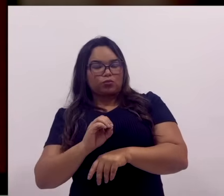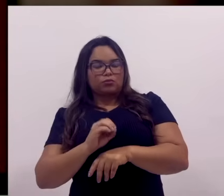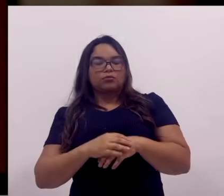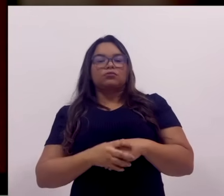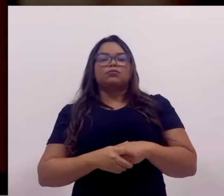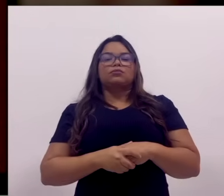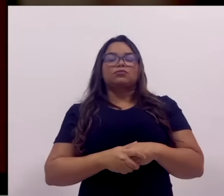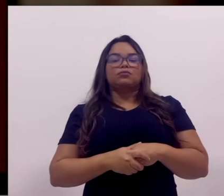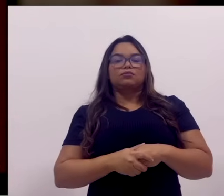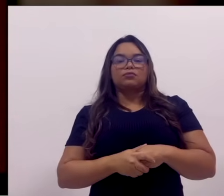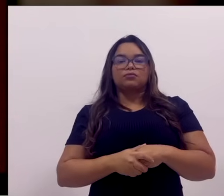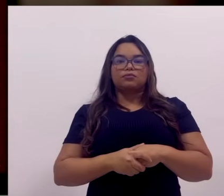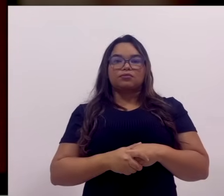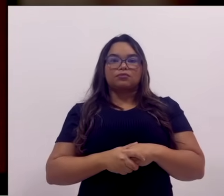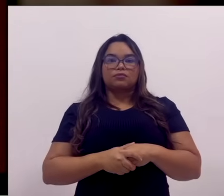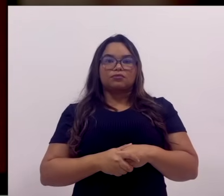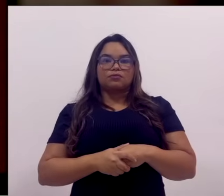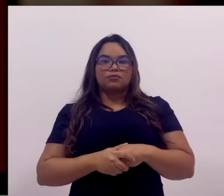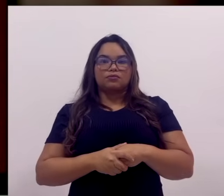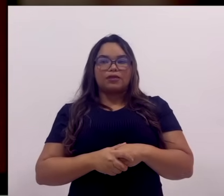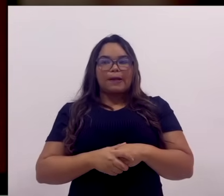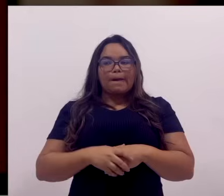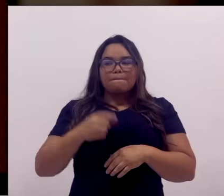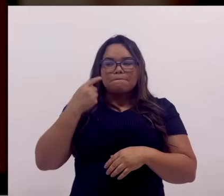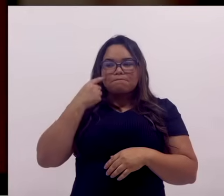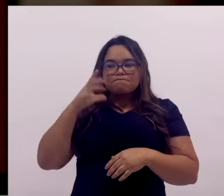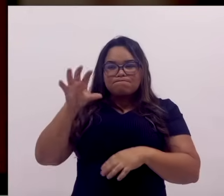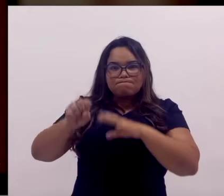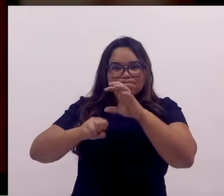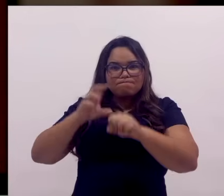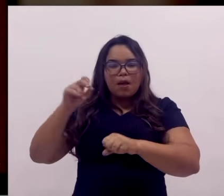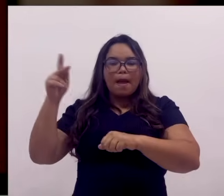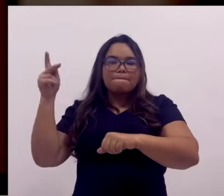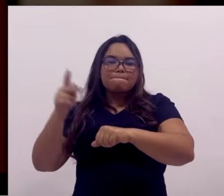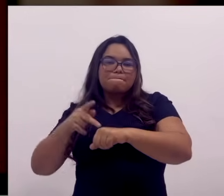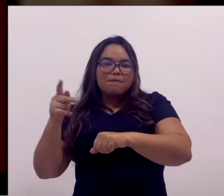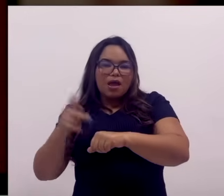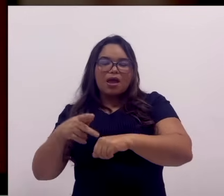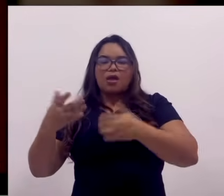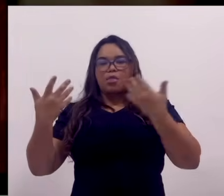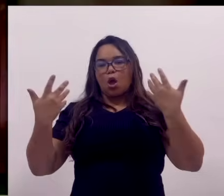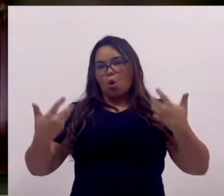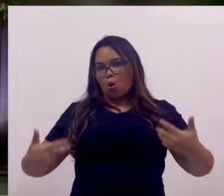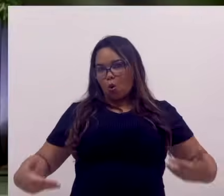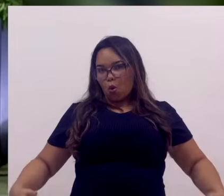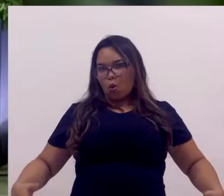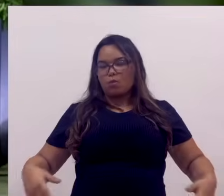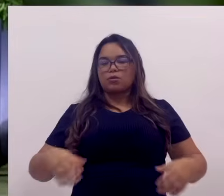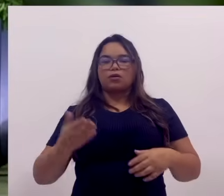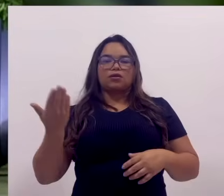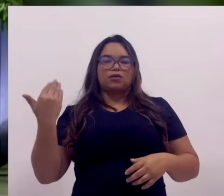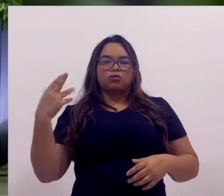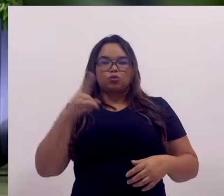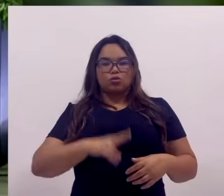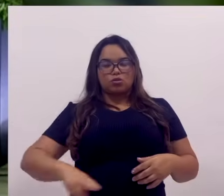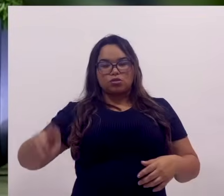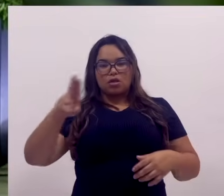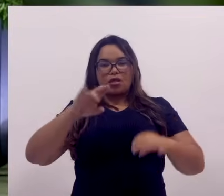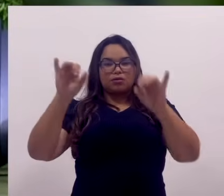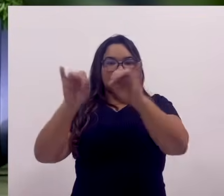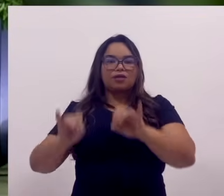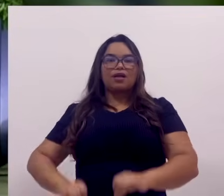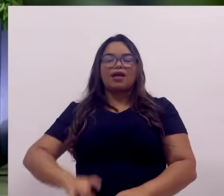Tomaram as pedras de paládio, as vestiduras, as quais eram as vestiduras de Dagon. Tinha um manto de